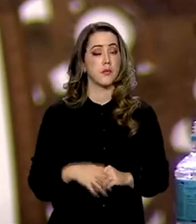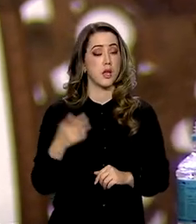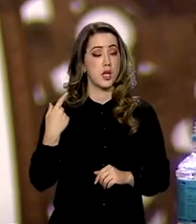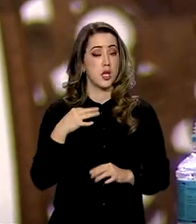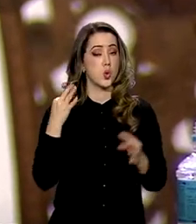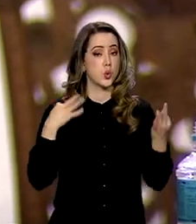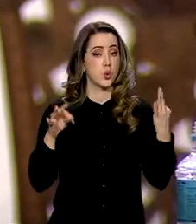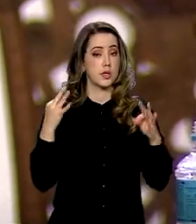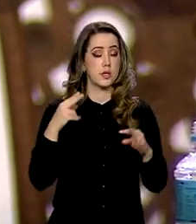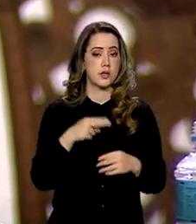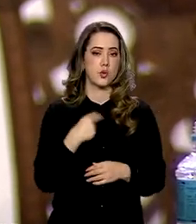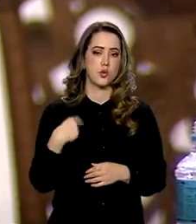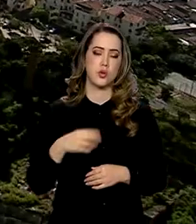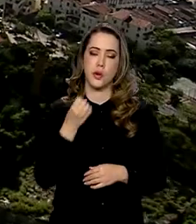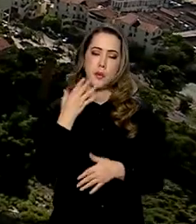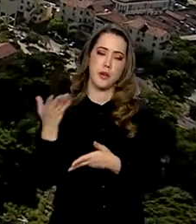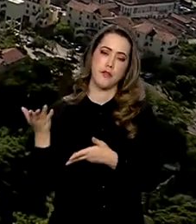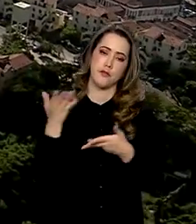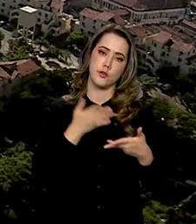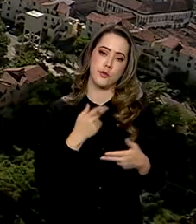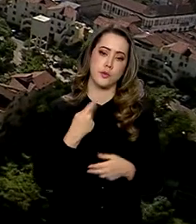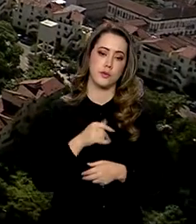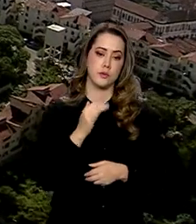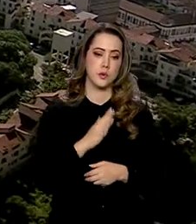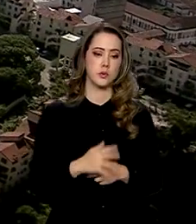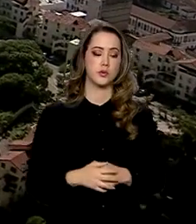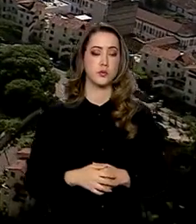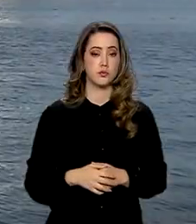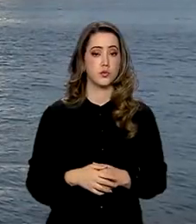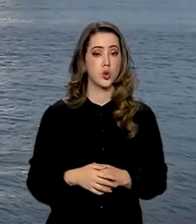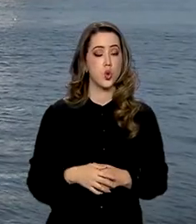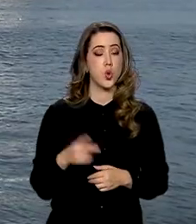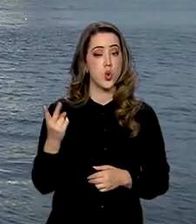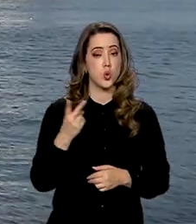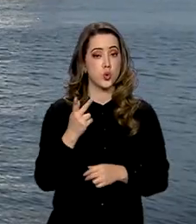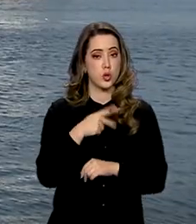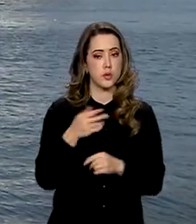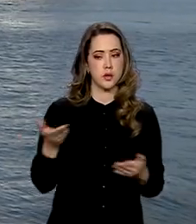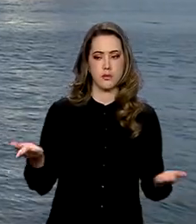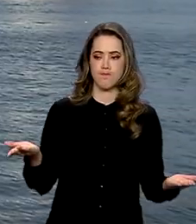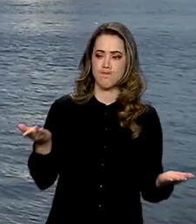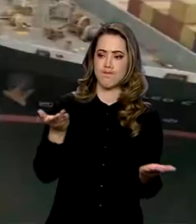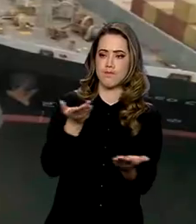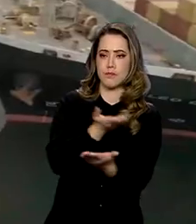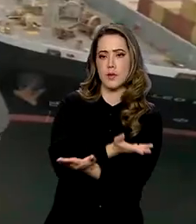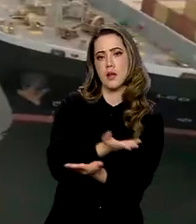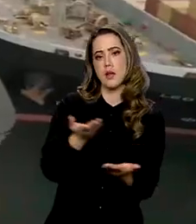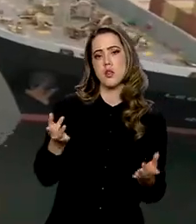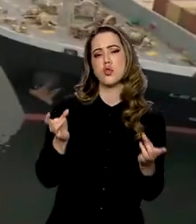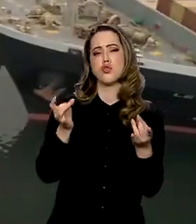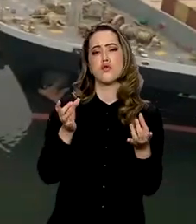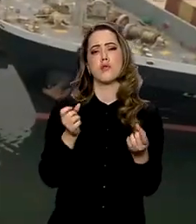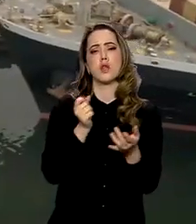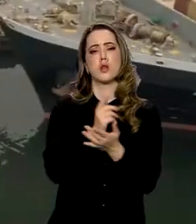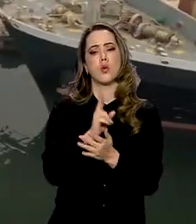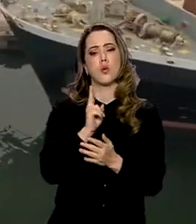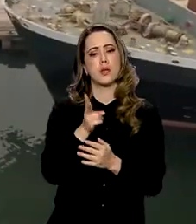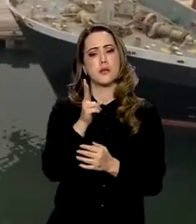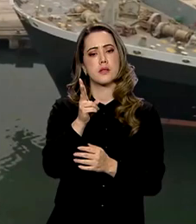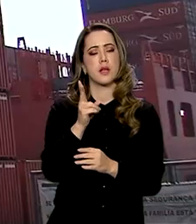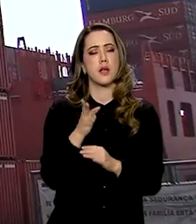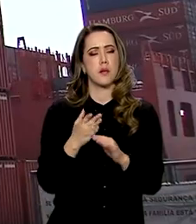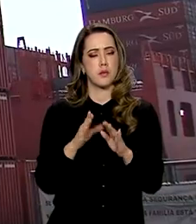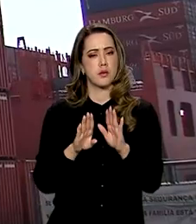chinês será muito bem-vindo o fluxo comercial entre os dois países está em crescimento constante